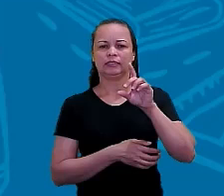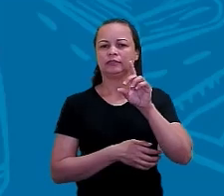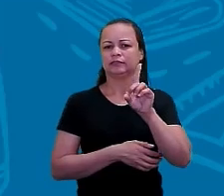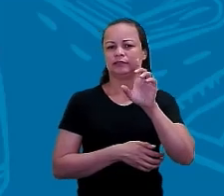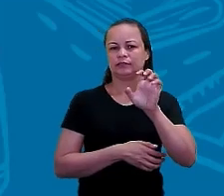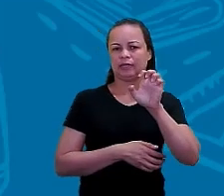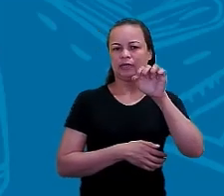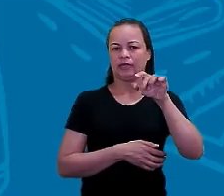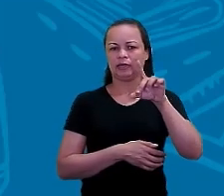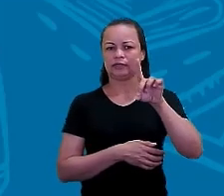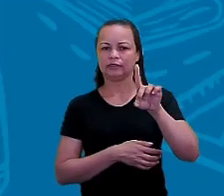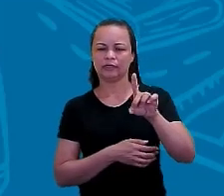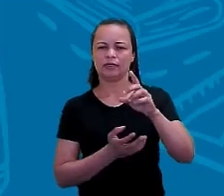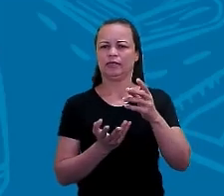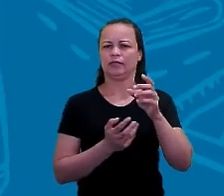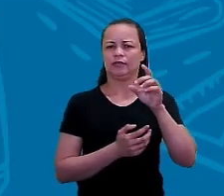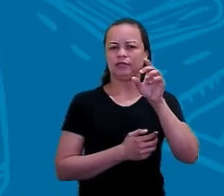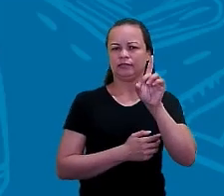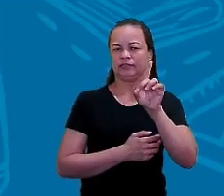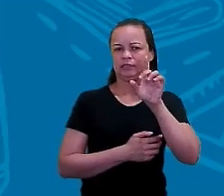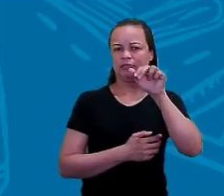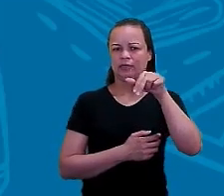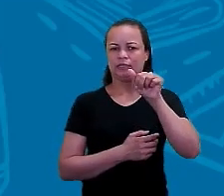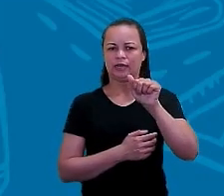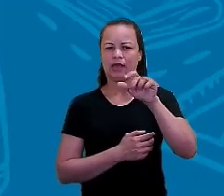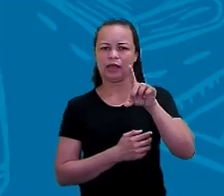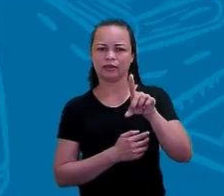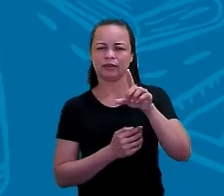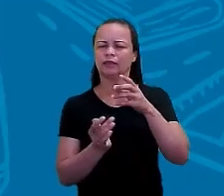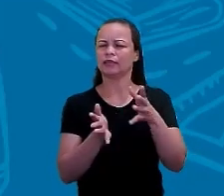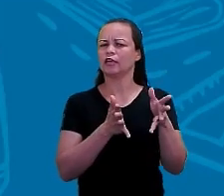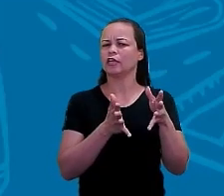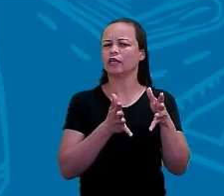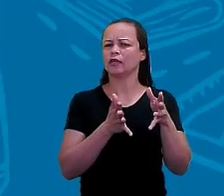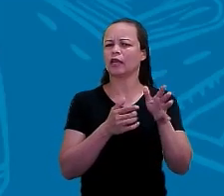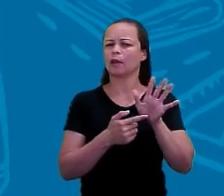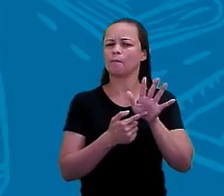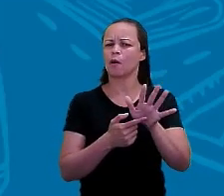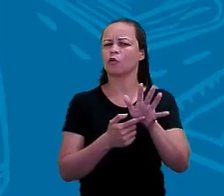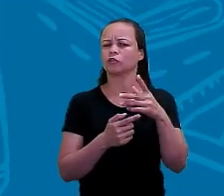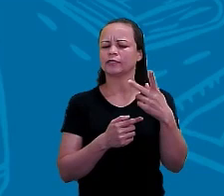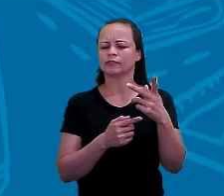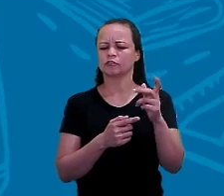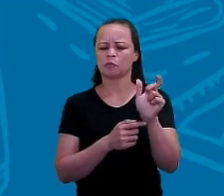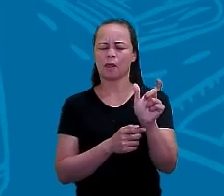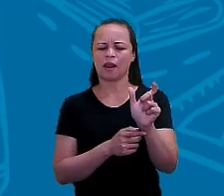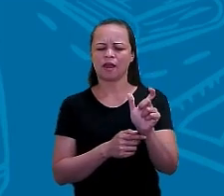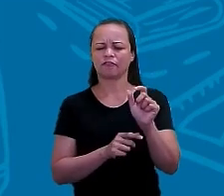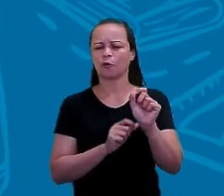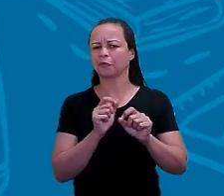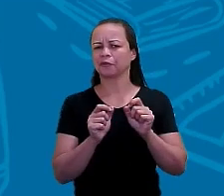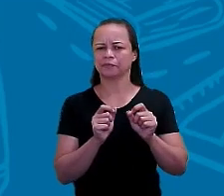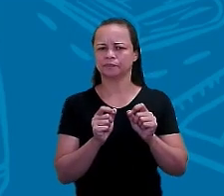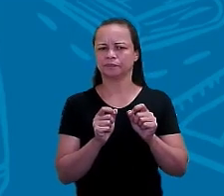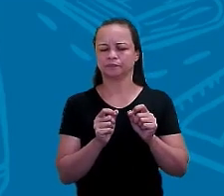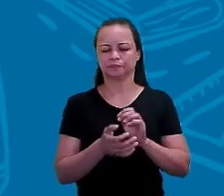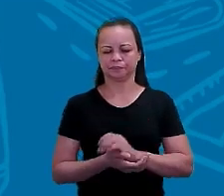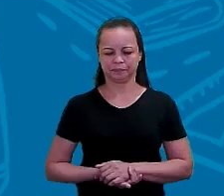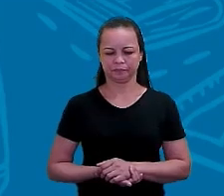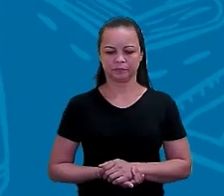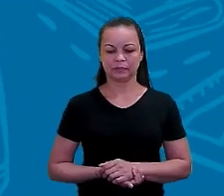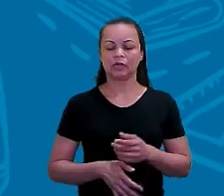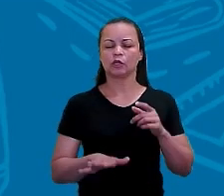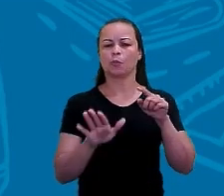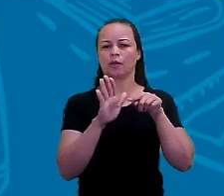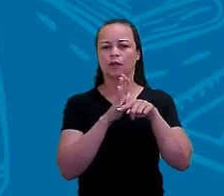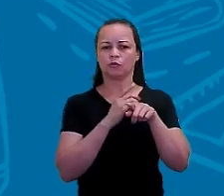palavrinhas aí parecidas, que elas aparecem em muitos lugares. O que serão essas palavras? Let's see. Bem, eu pergunto